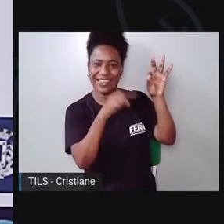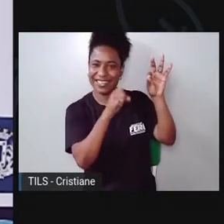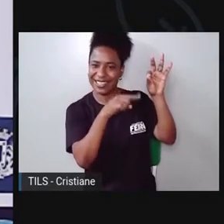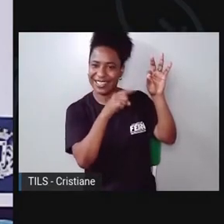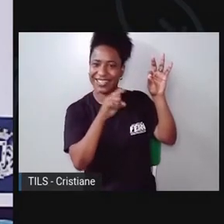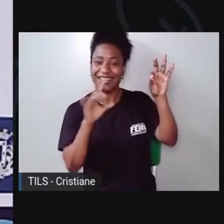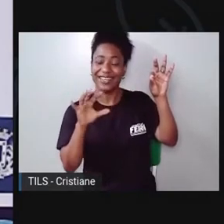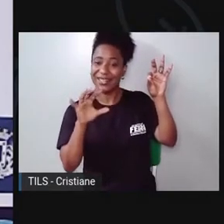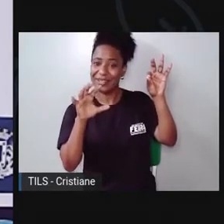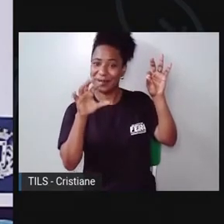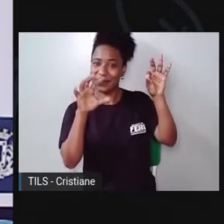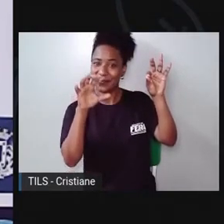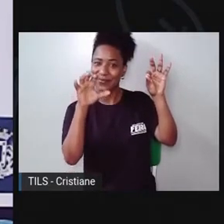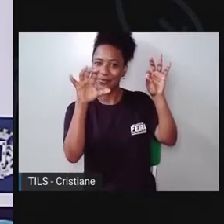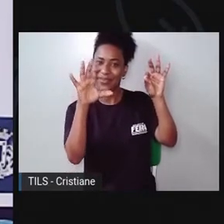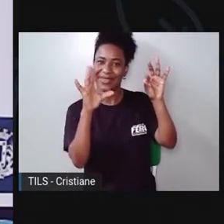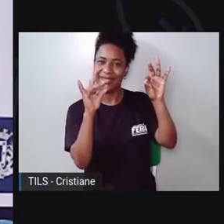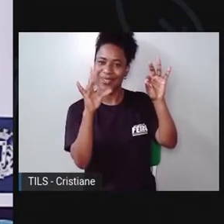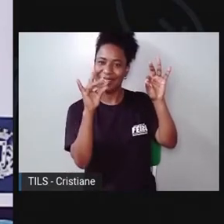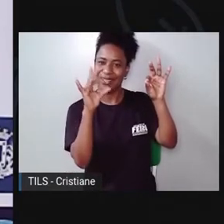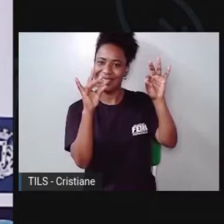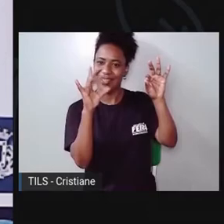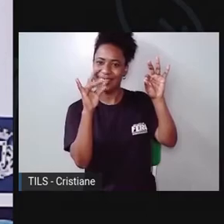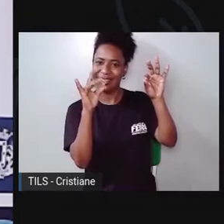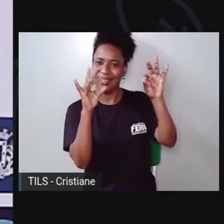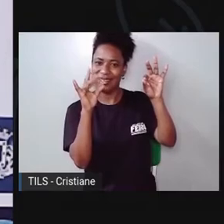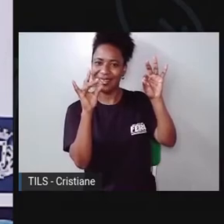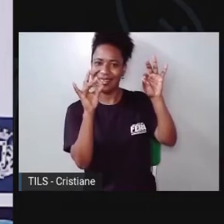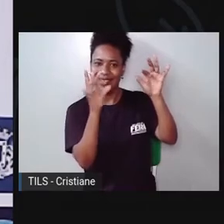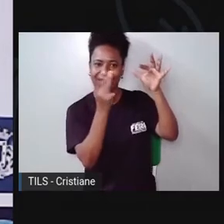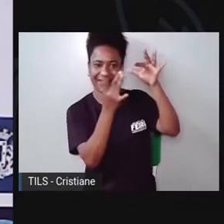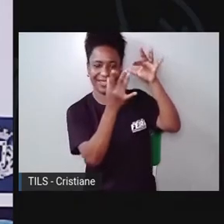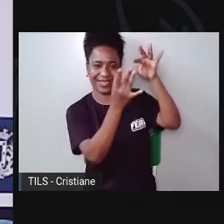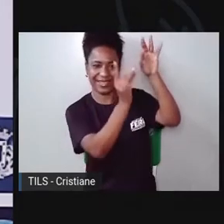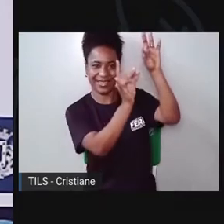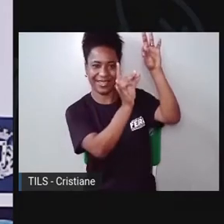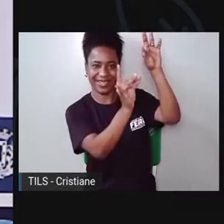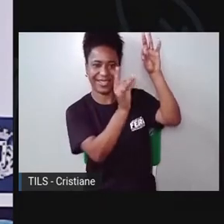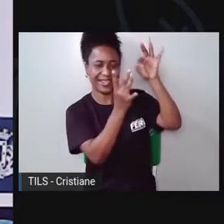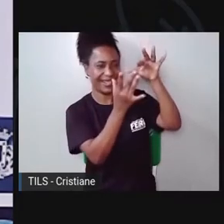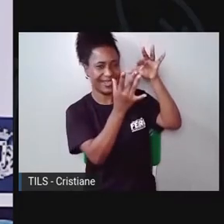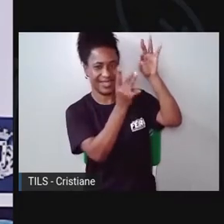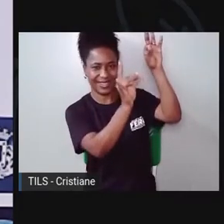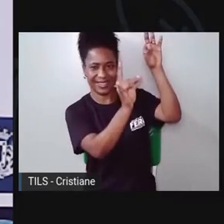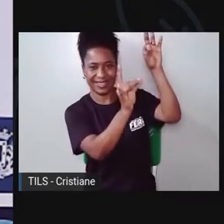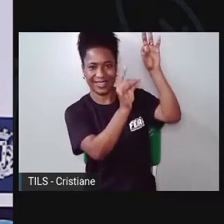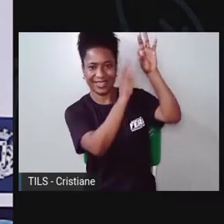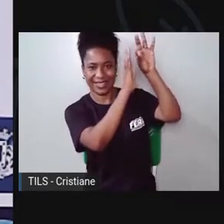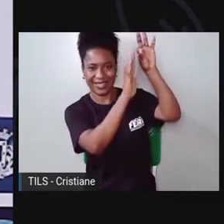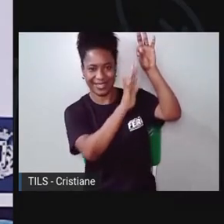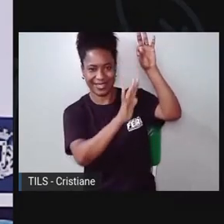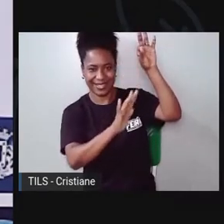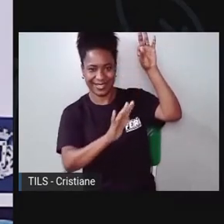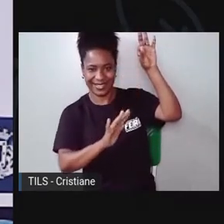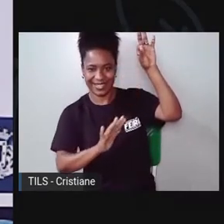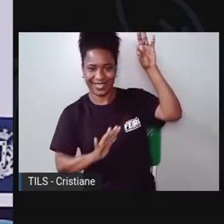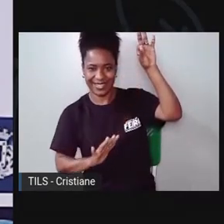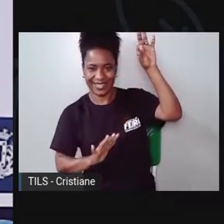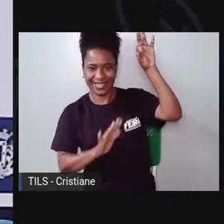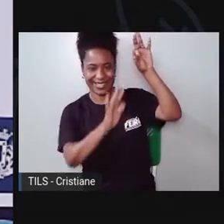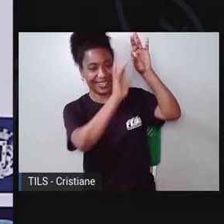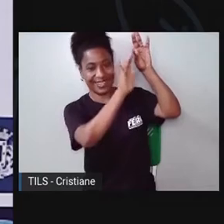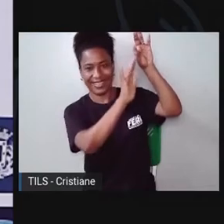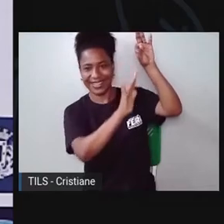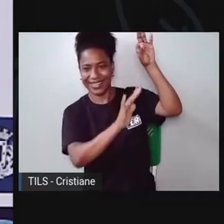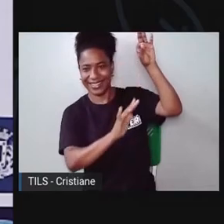a fita crepe Ela gruda de um lado sabe e Ela gruda até fazer ideia então a teia a